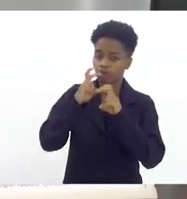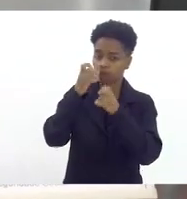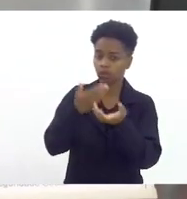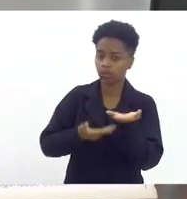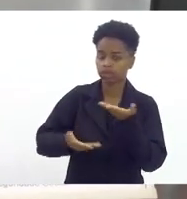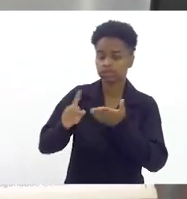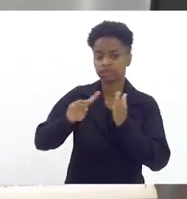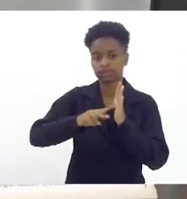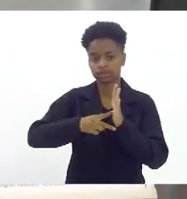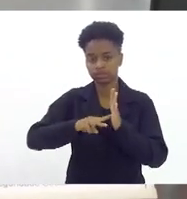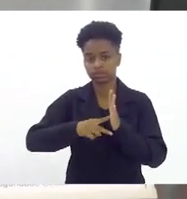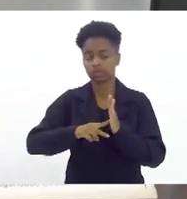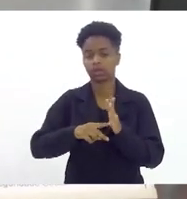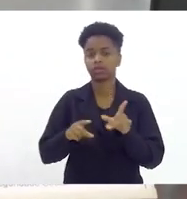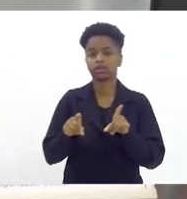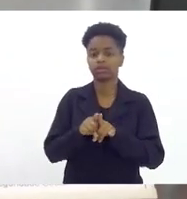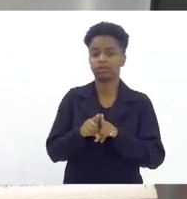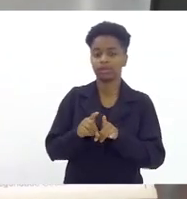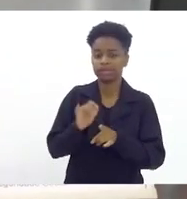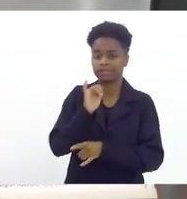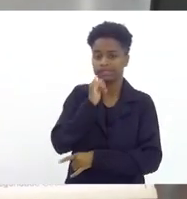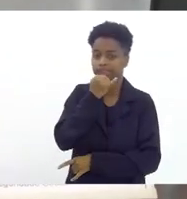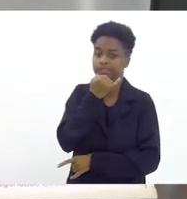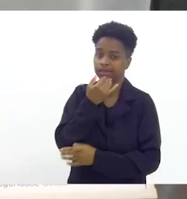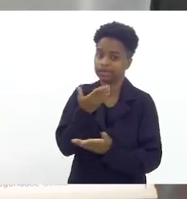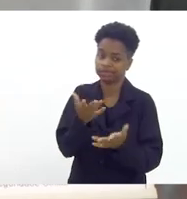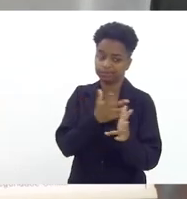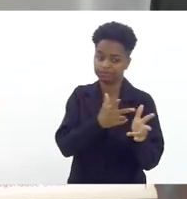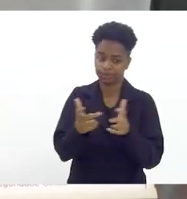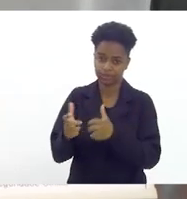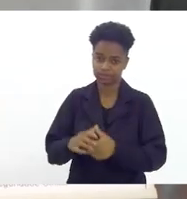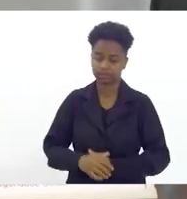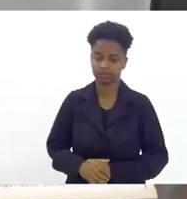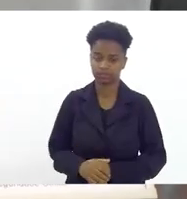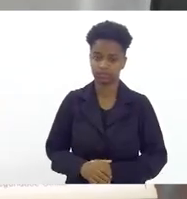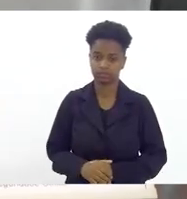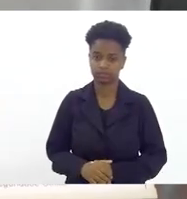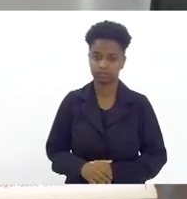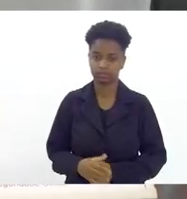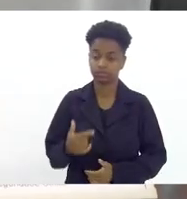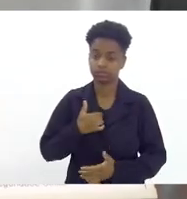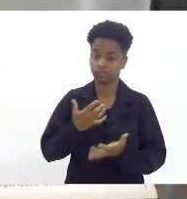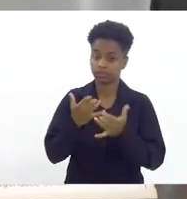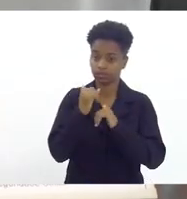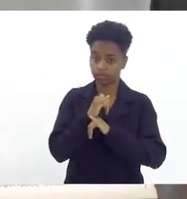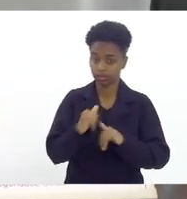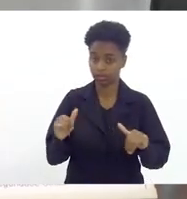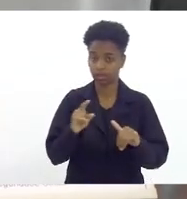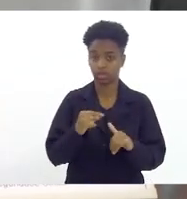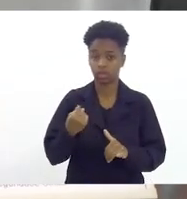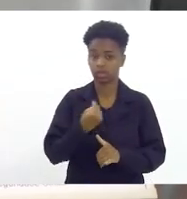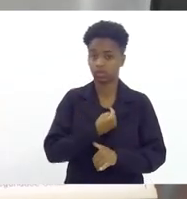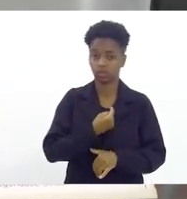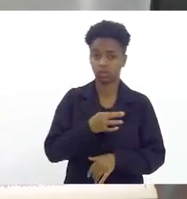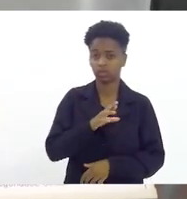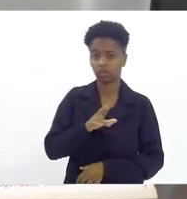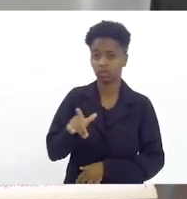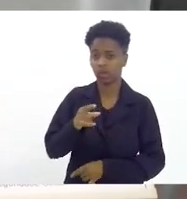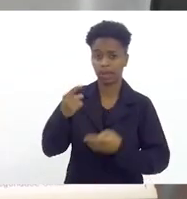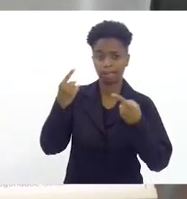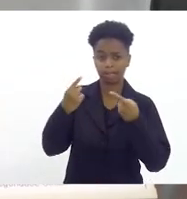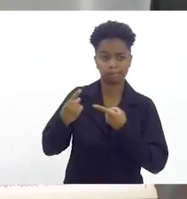seus sindicatos e o que é uma triste realidade queria dizer que a gente não está aqui numa cruzada